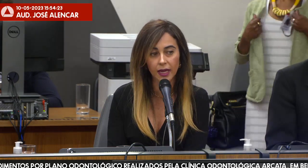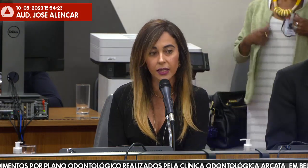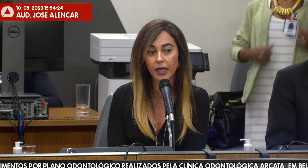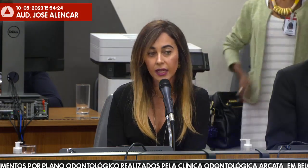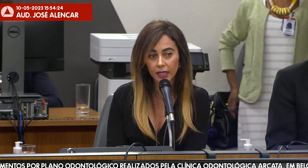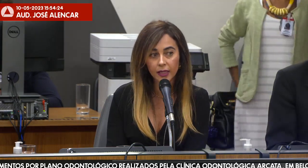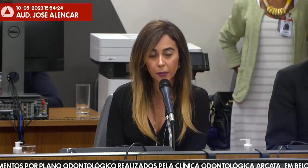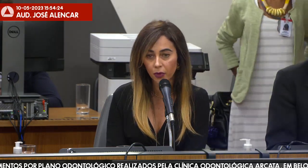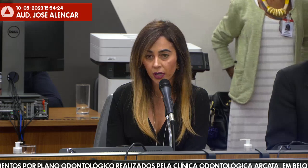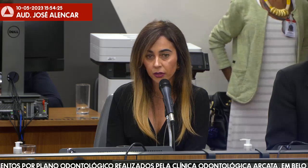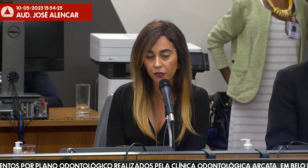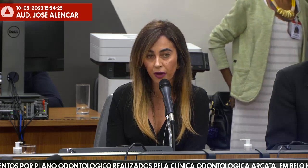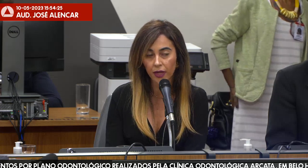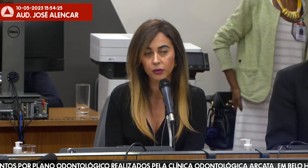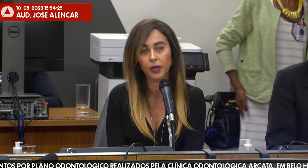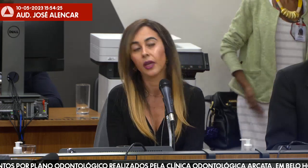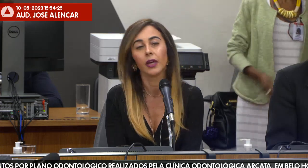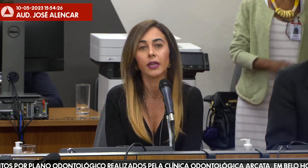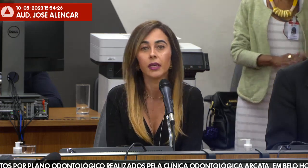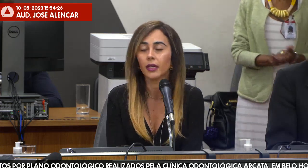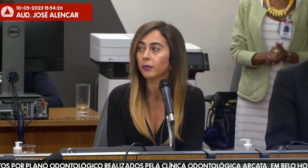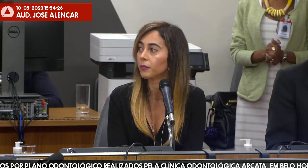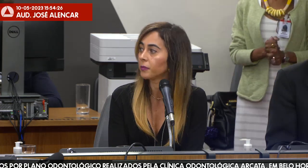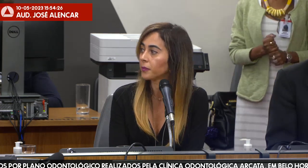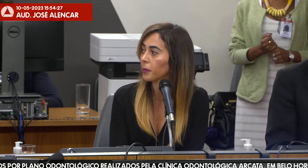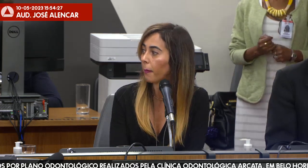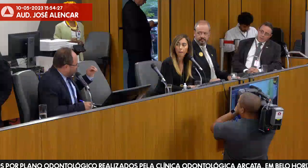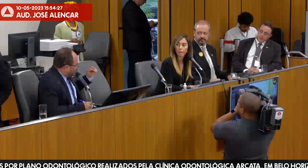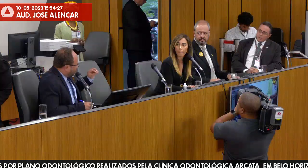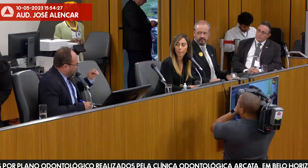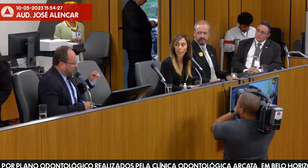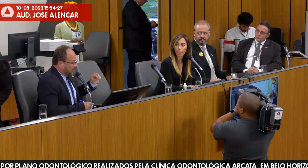especializada que está apurando o fato